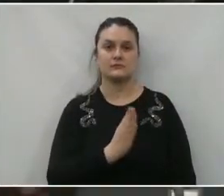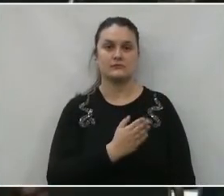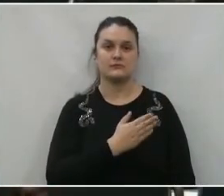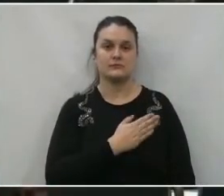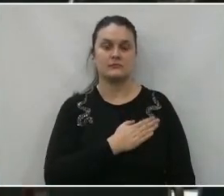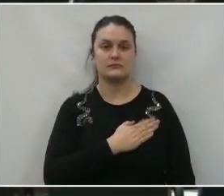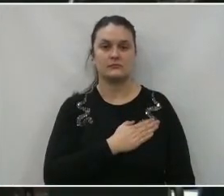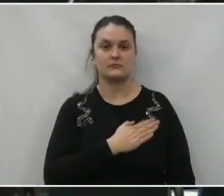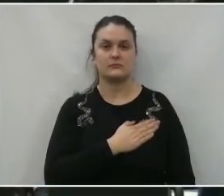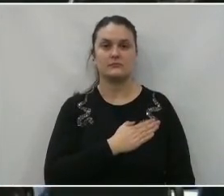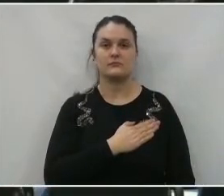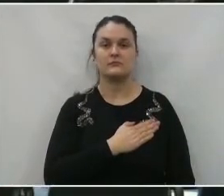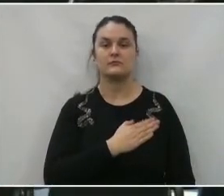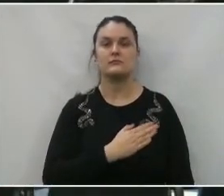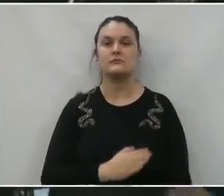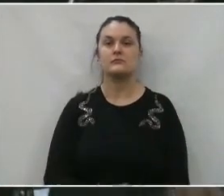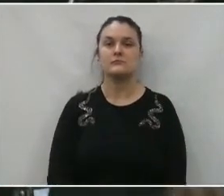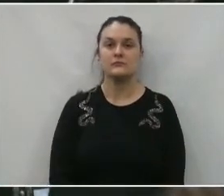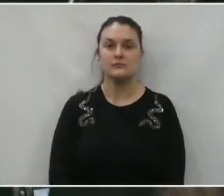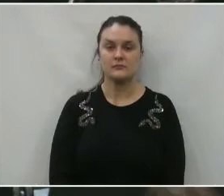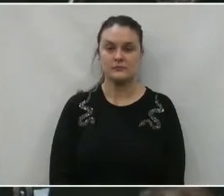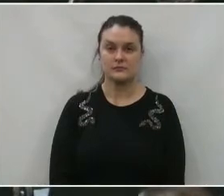brasileiro.